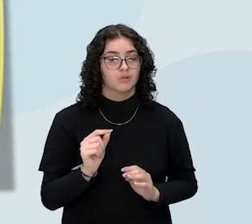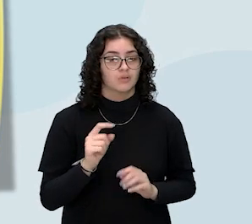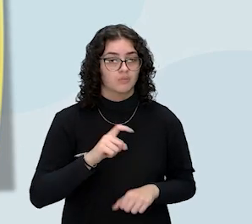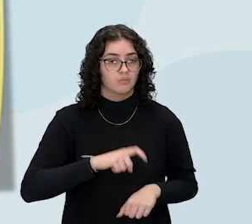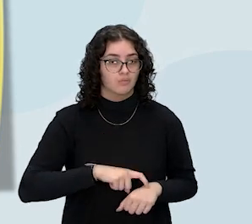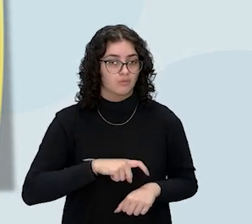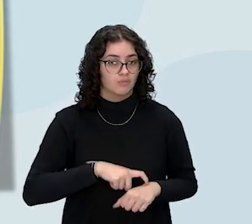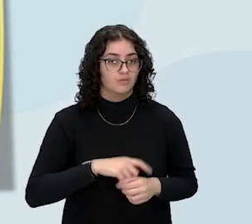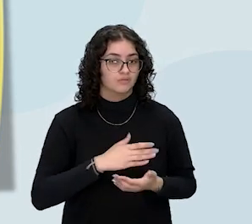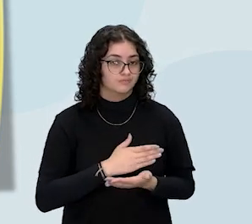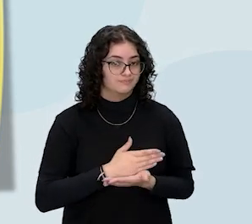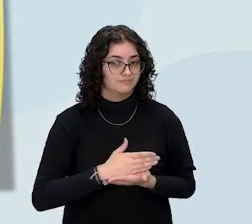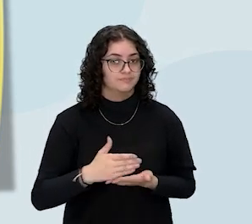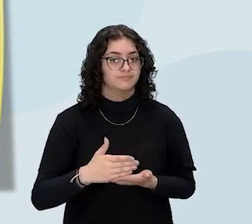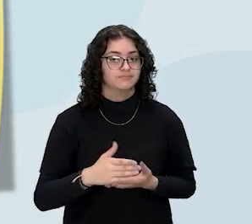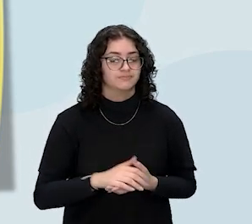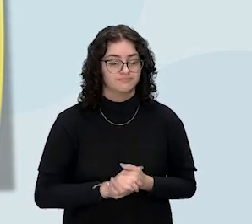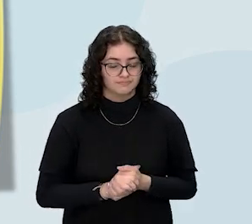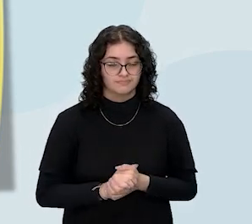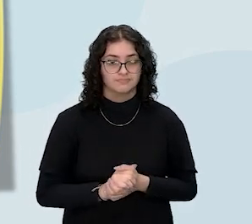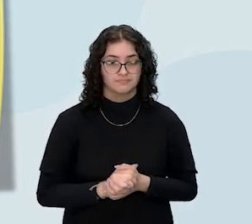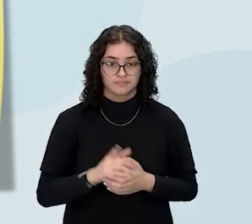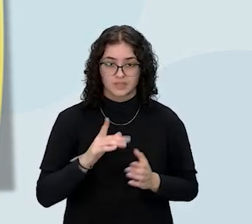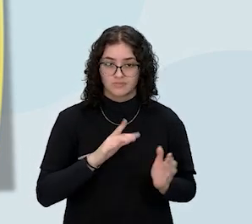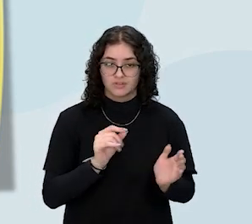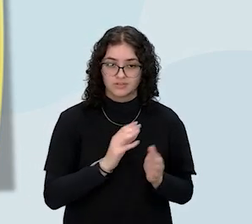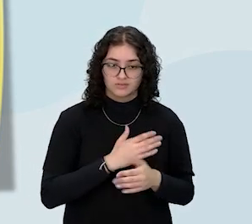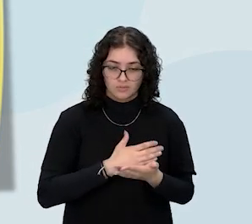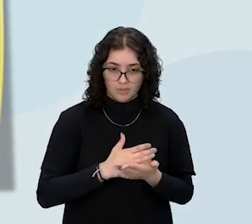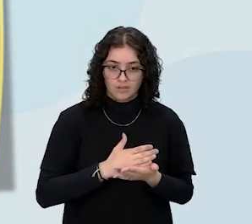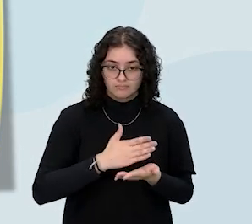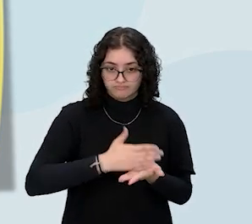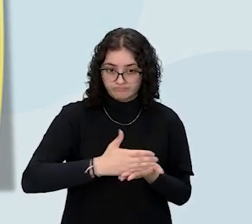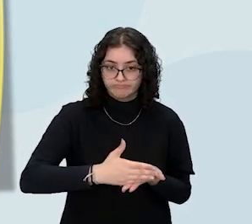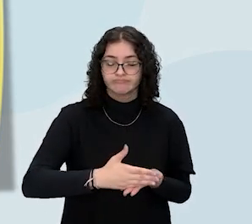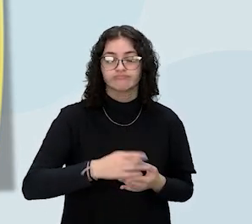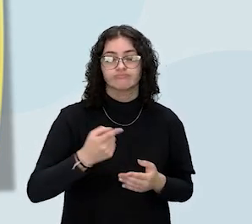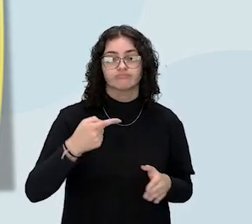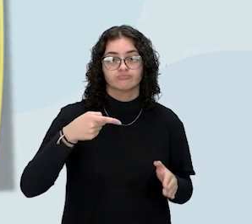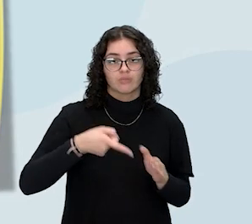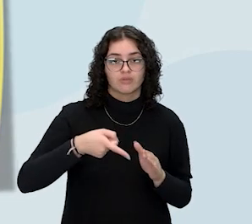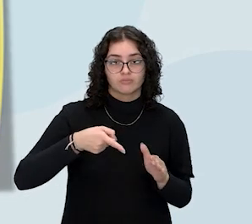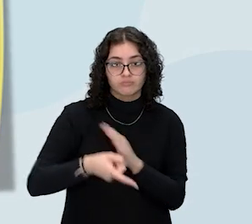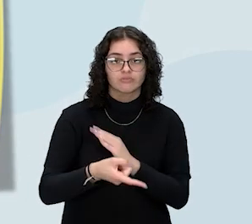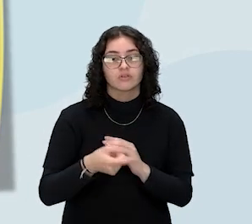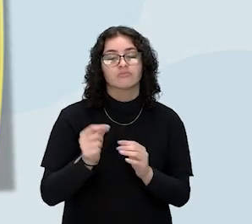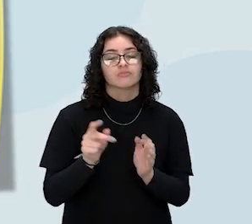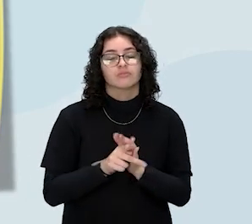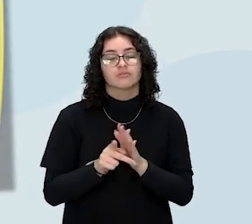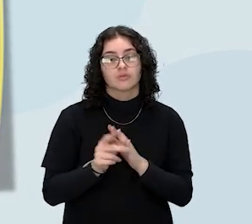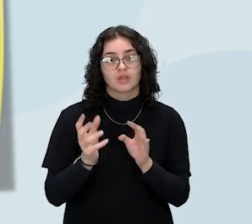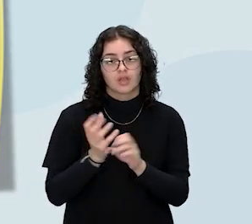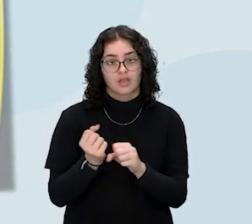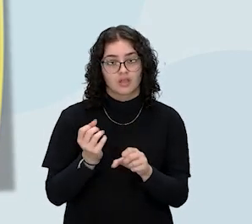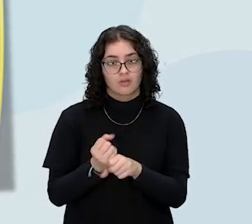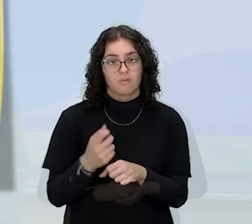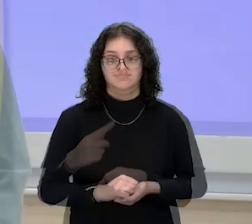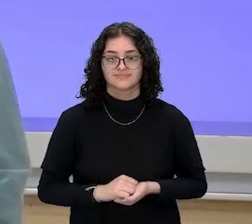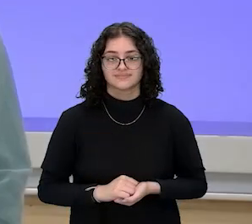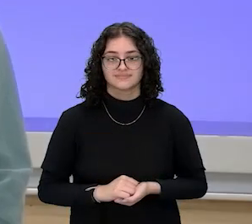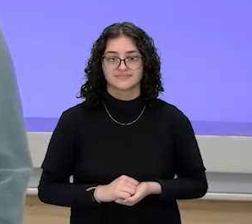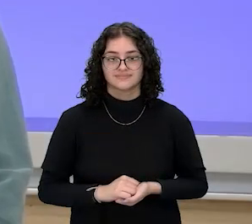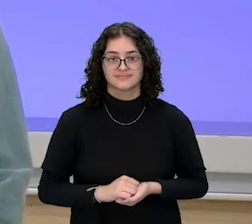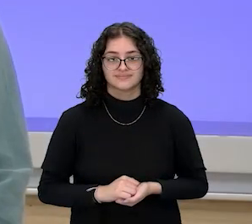do desenvolvimento. E no desenvolvimento, a gente vai nos aprofundar sobre o cálculo do